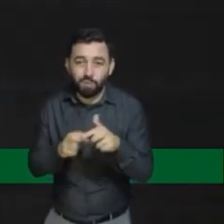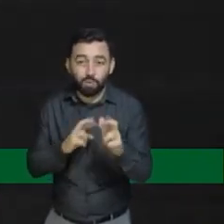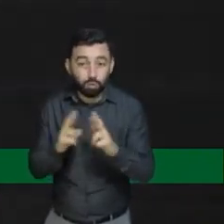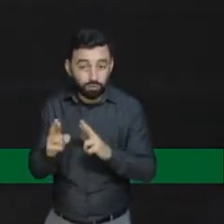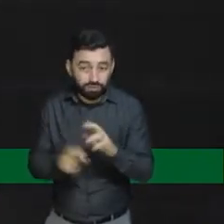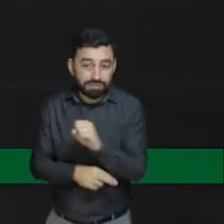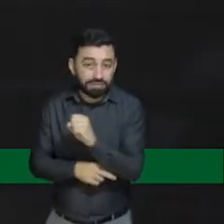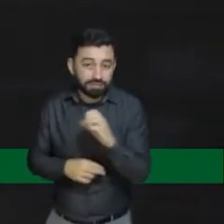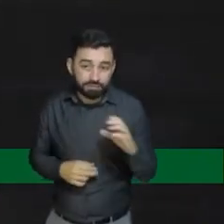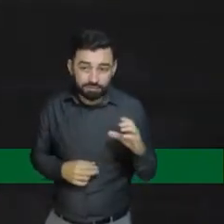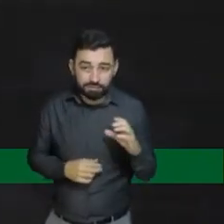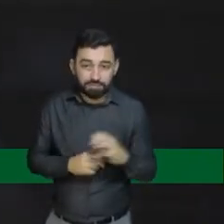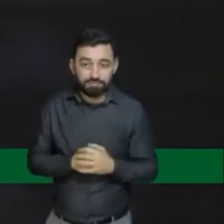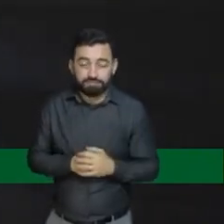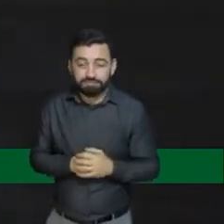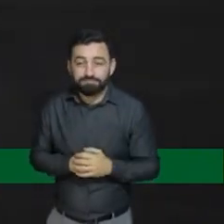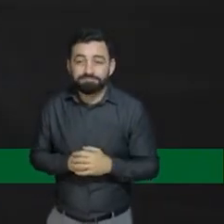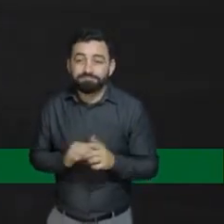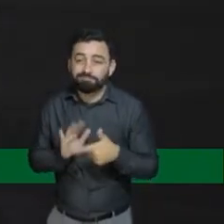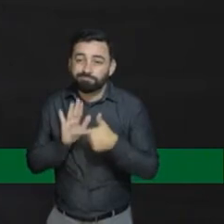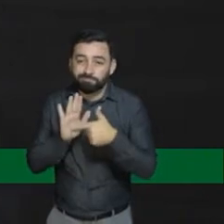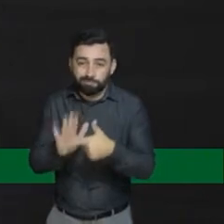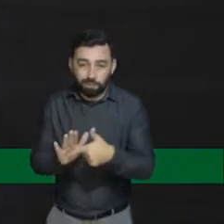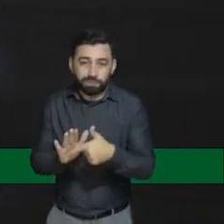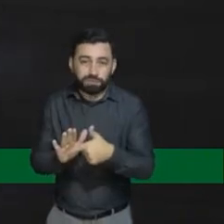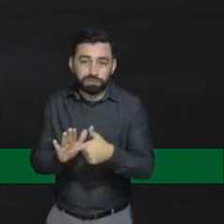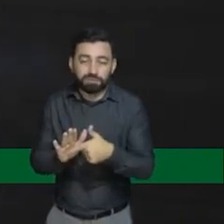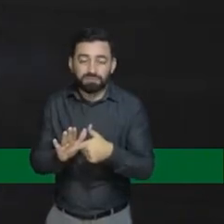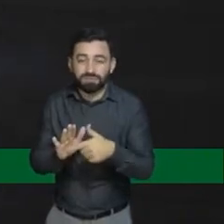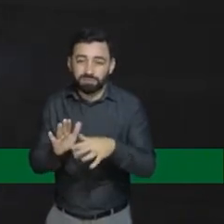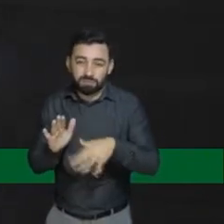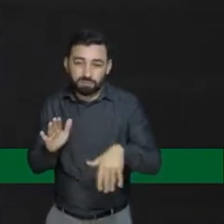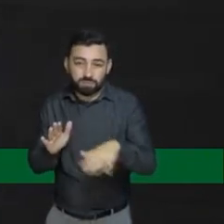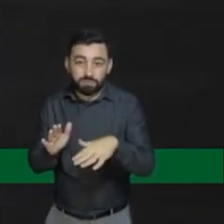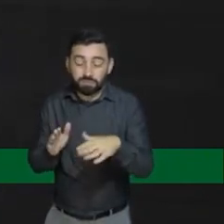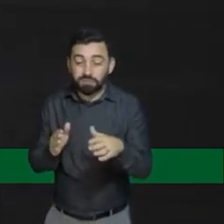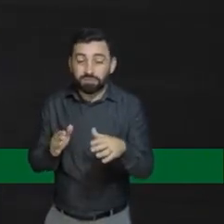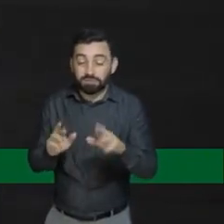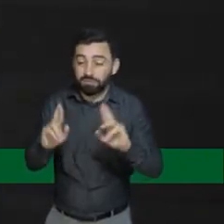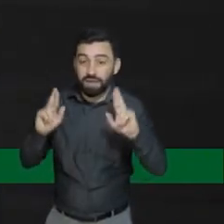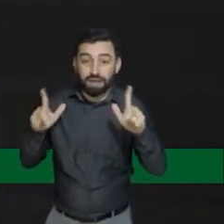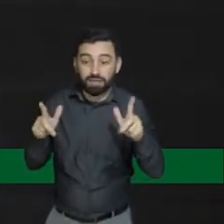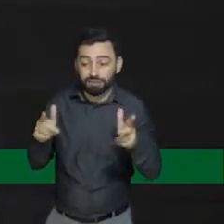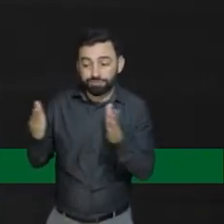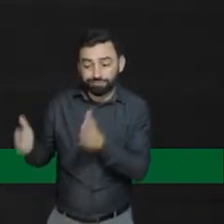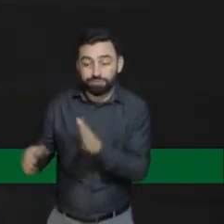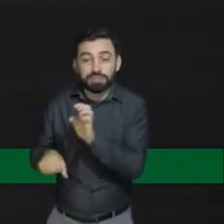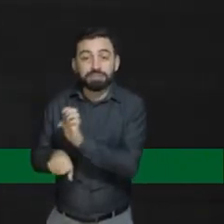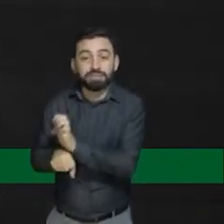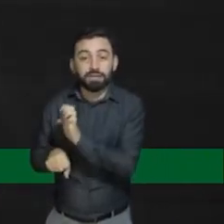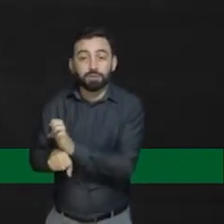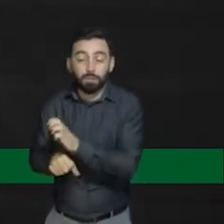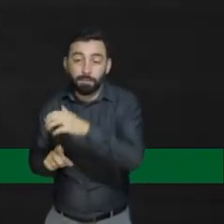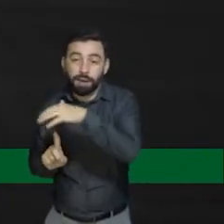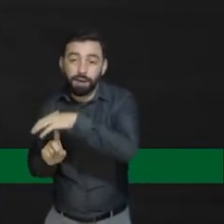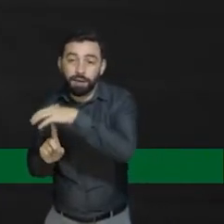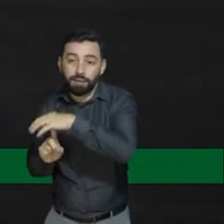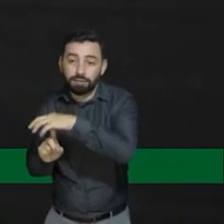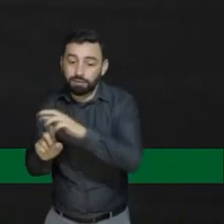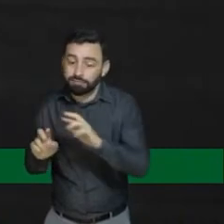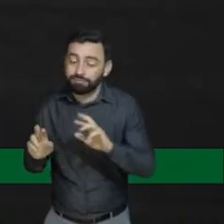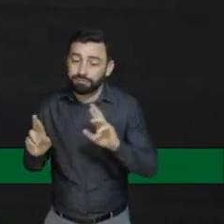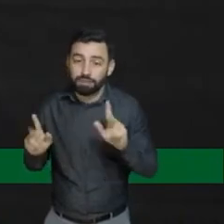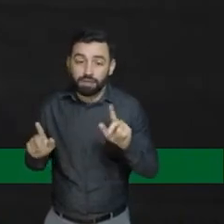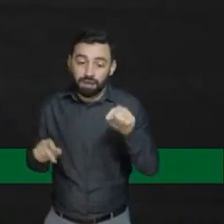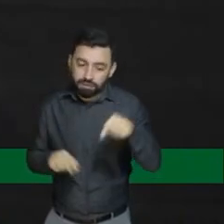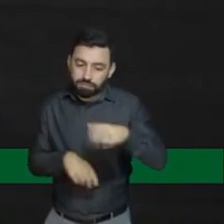Catarina contrasta com a realidade encontrada no estado vizinho Paraná, evidenciando a necessidade de ações urgentes